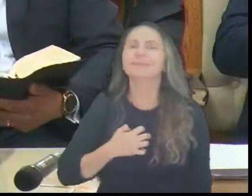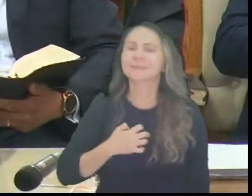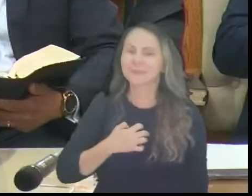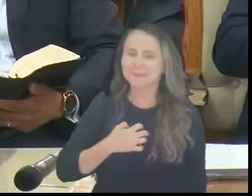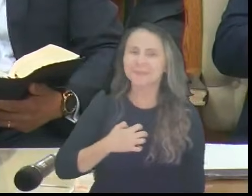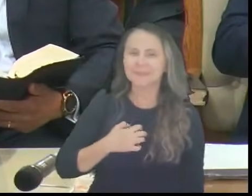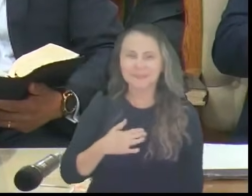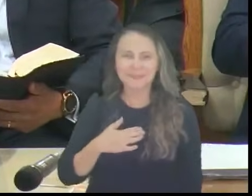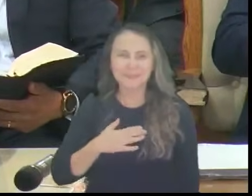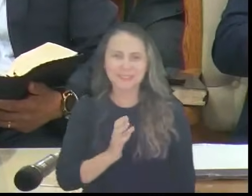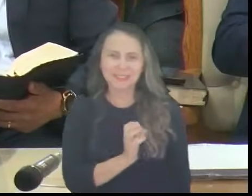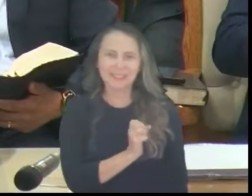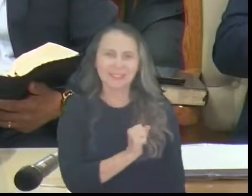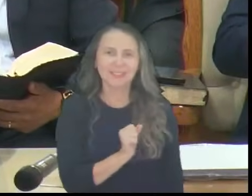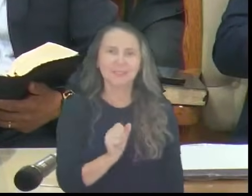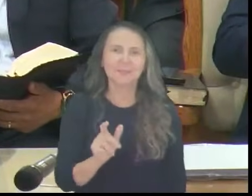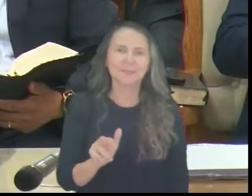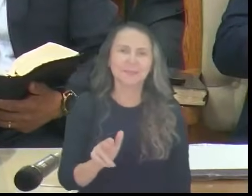E, meus amados irmãos,